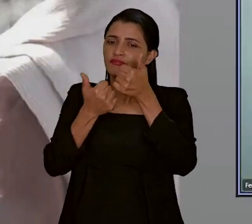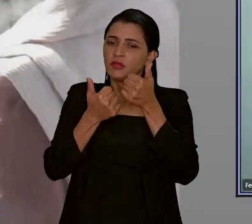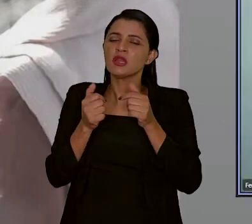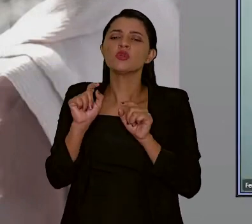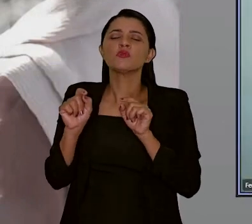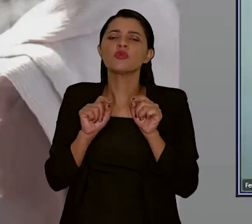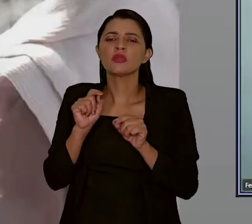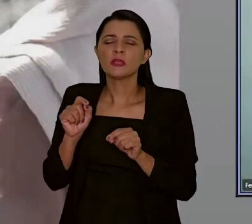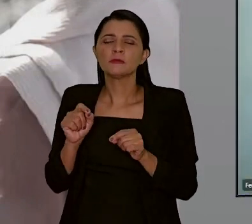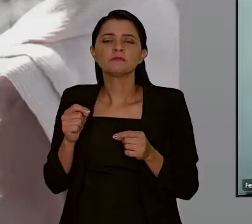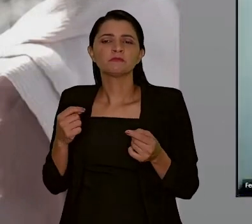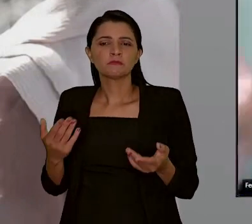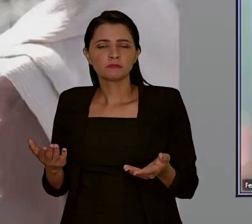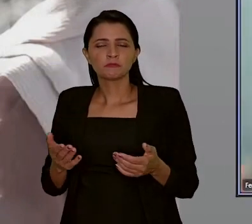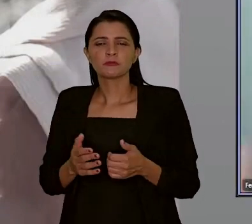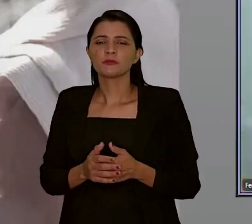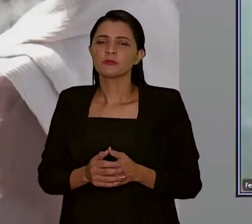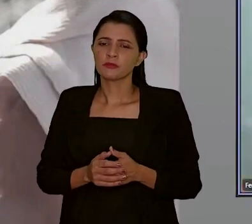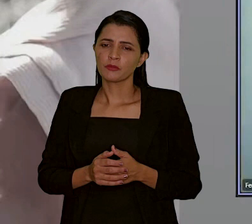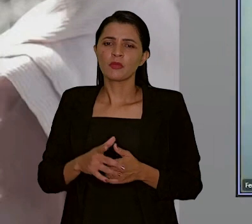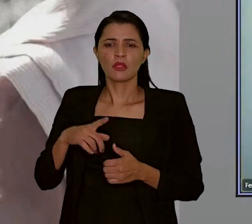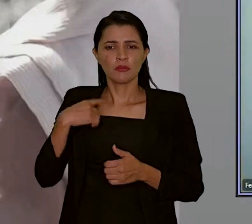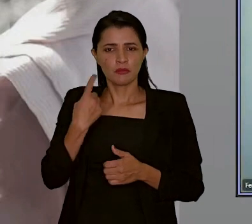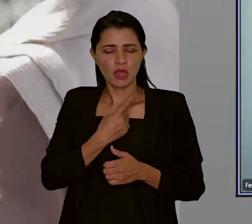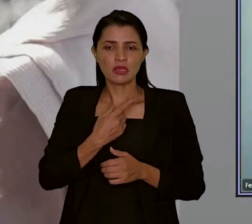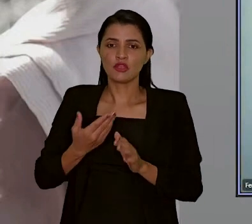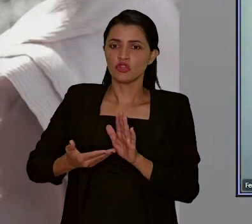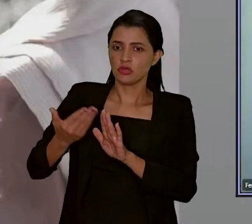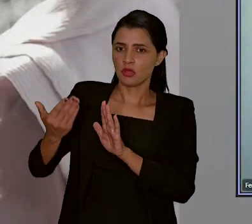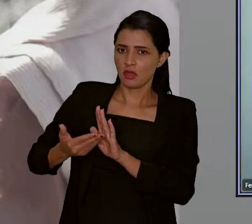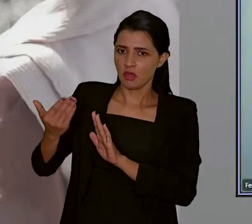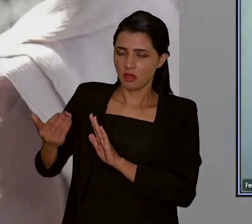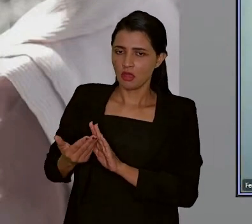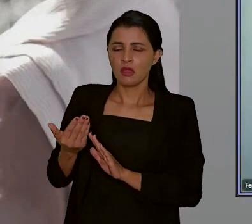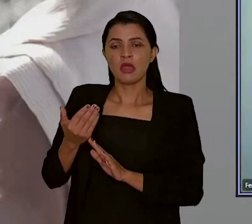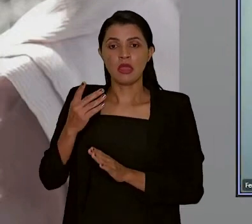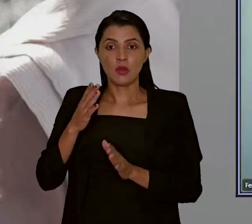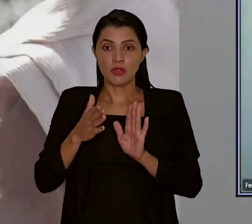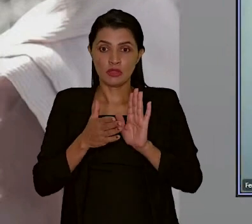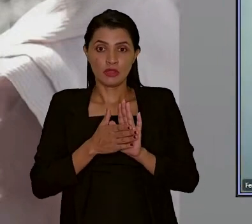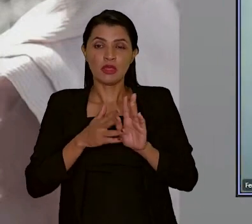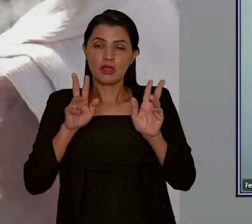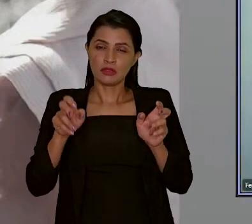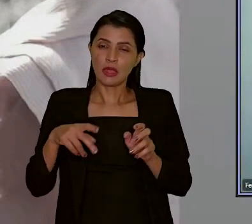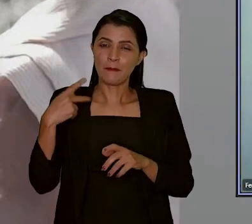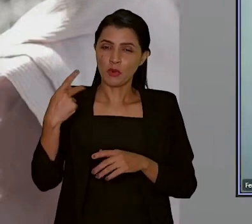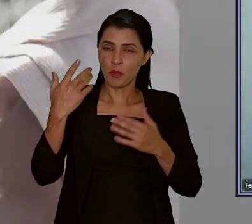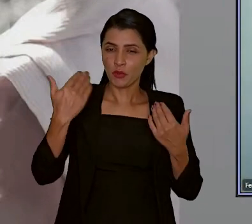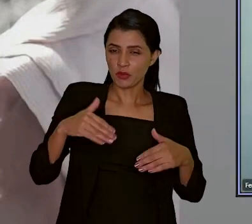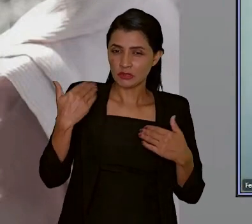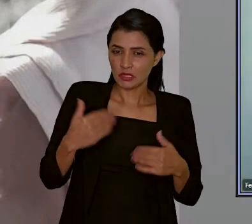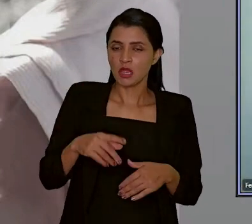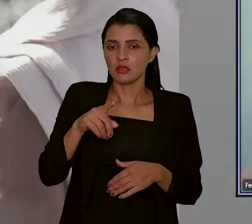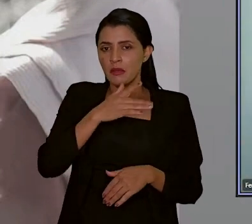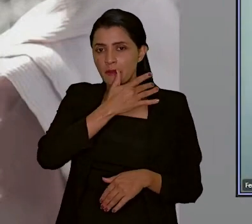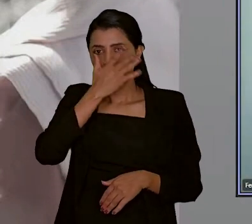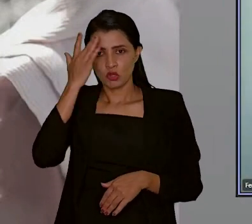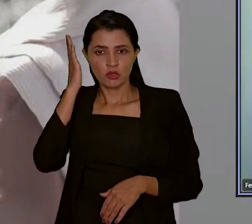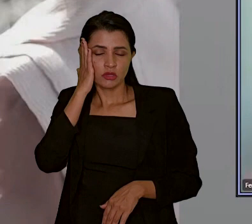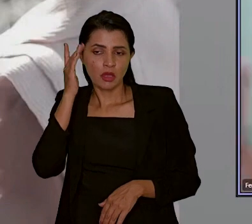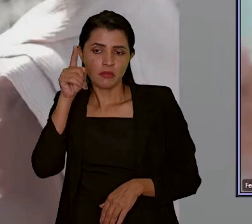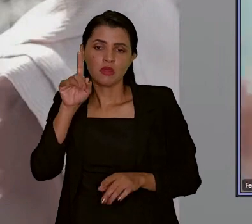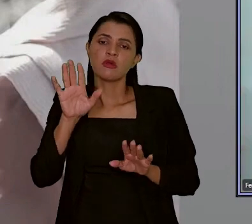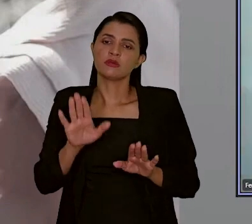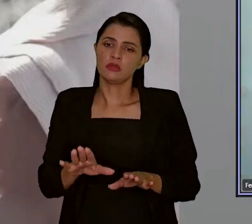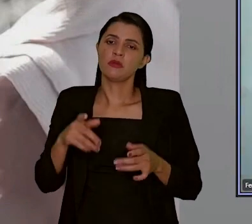tirarmos essas barreiras, para quando tratarmos dos processos da convenção, as pessoas sabem, nesses casos é necessária uma comunicação pronta,